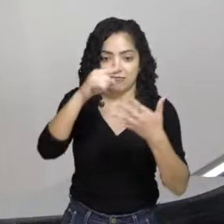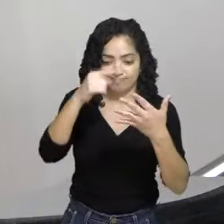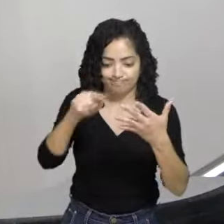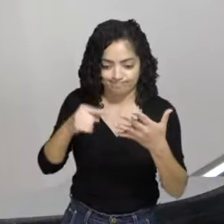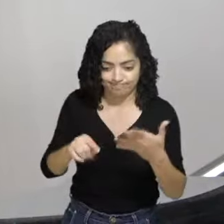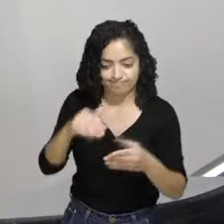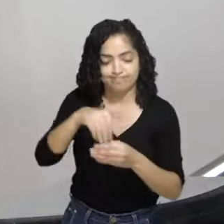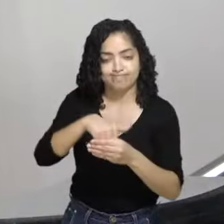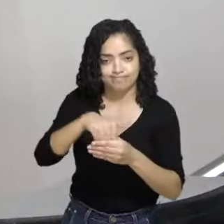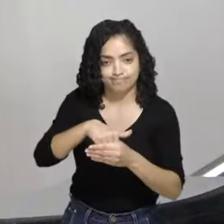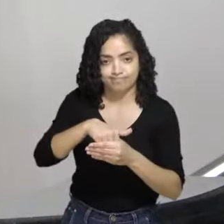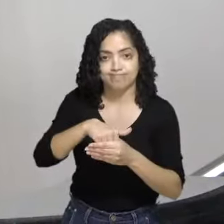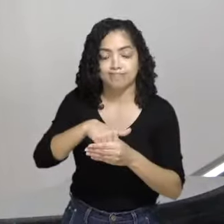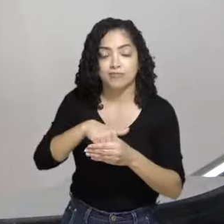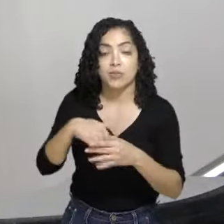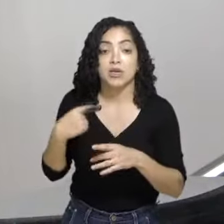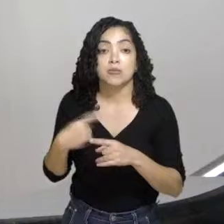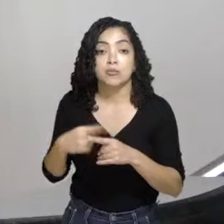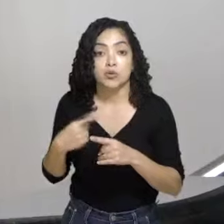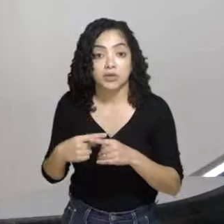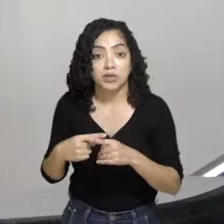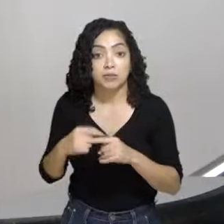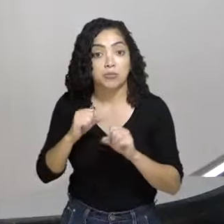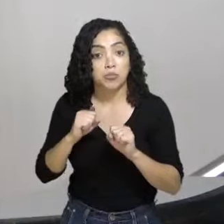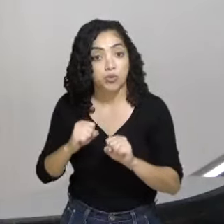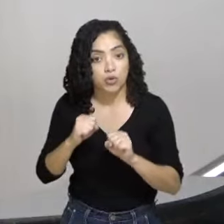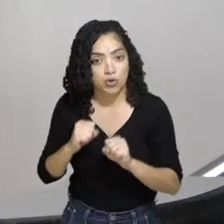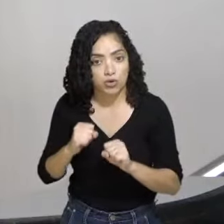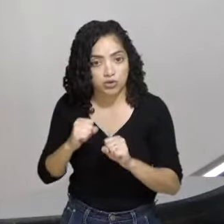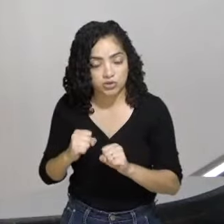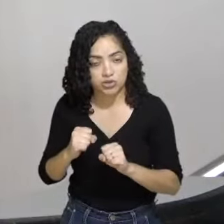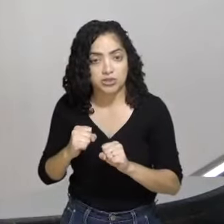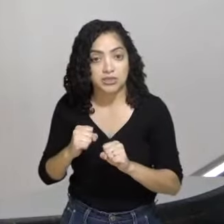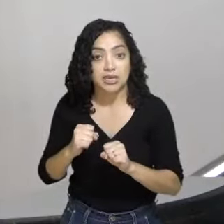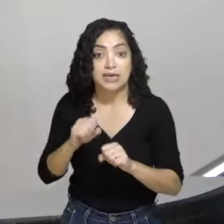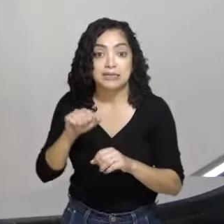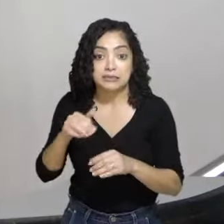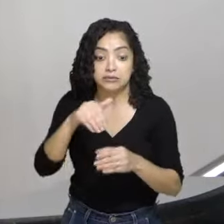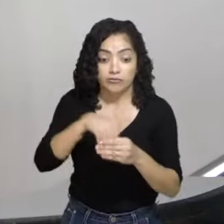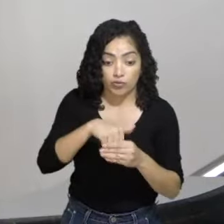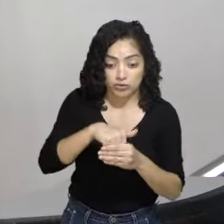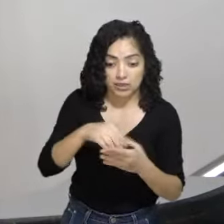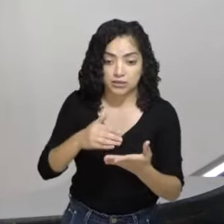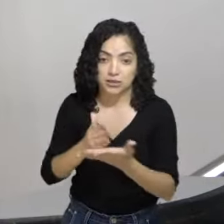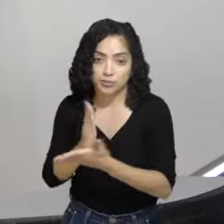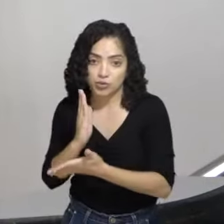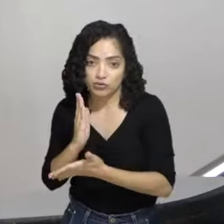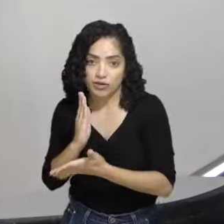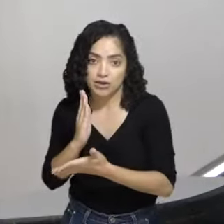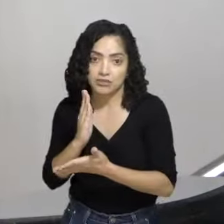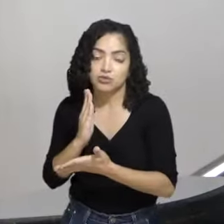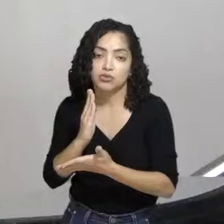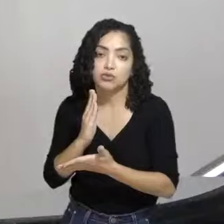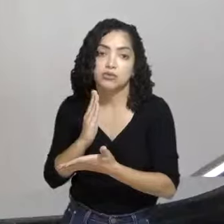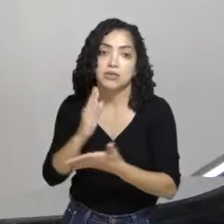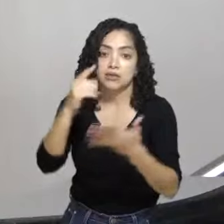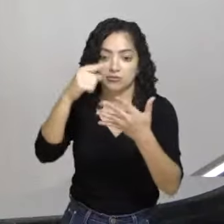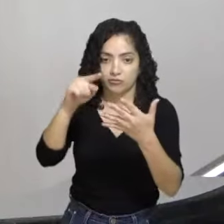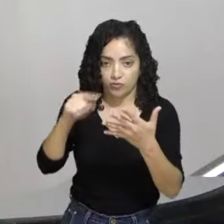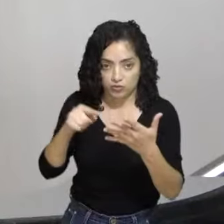porque ainda teríamos a possibilidade, em caso votado e aprovado, de votarmos os destaques em